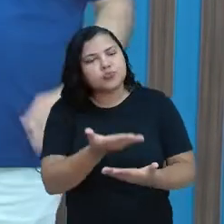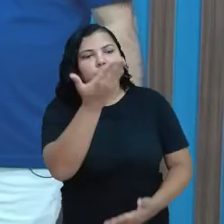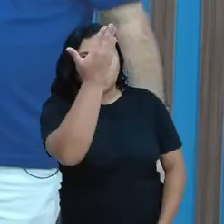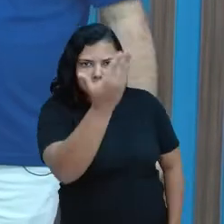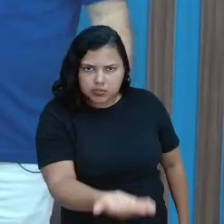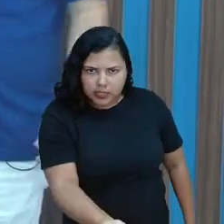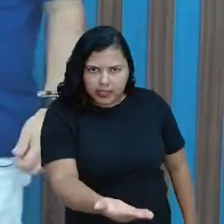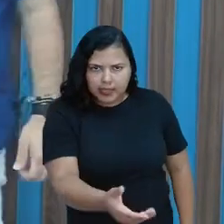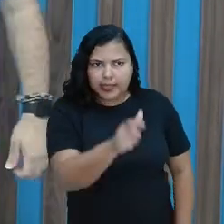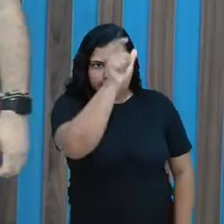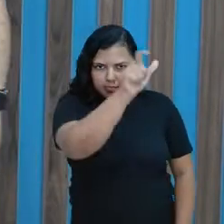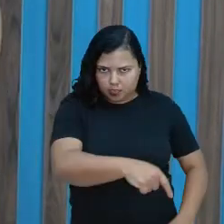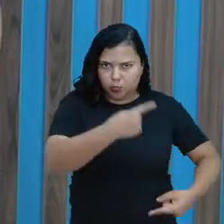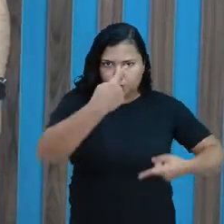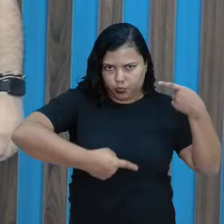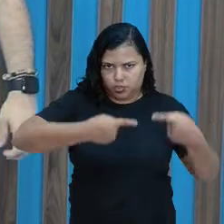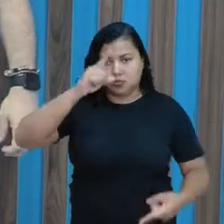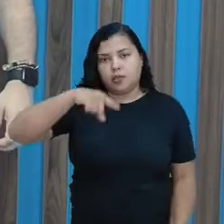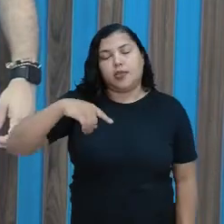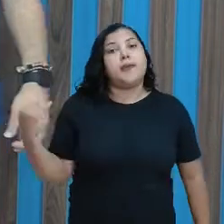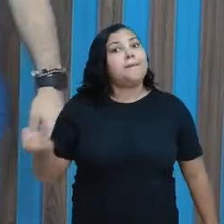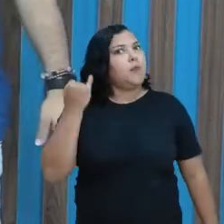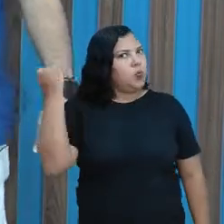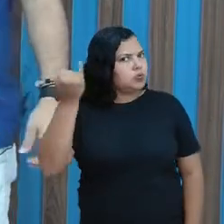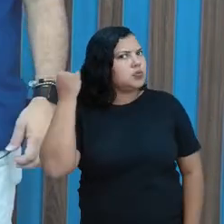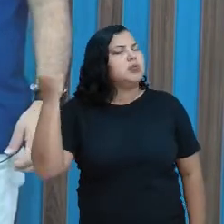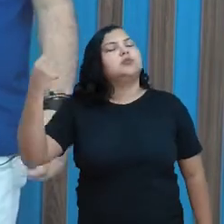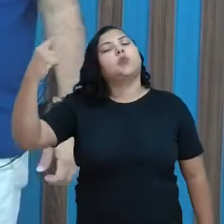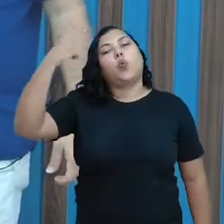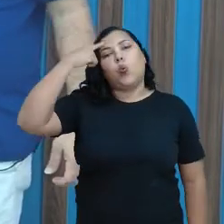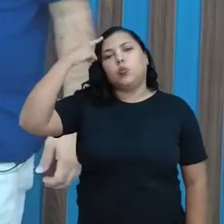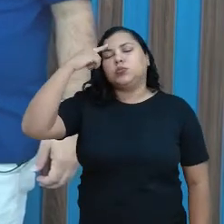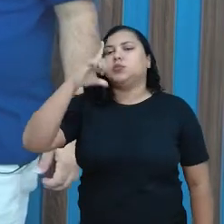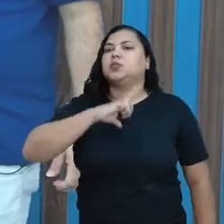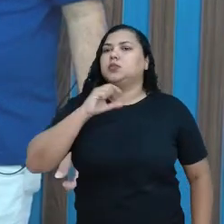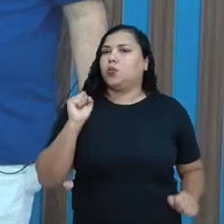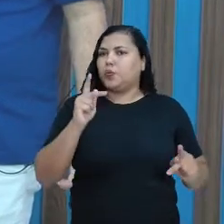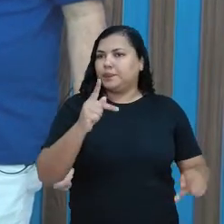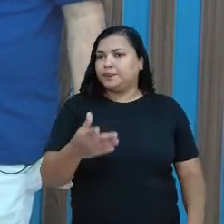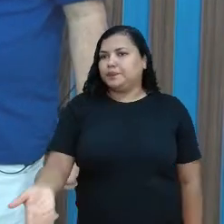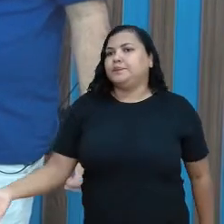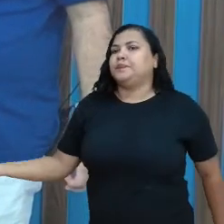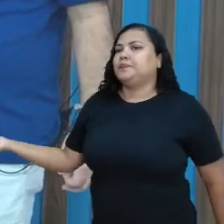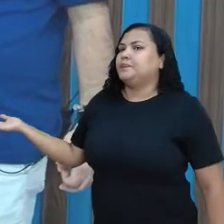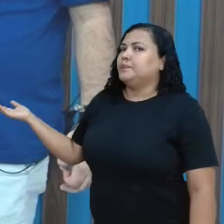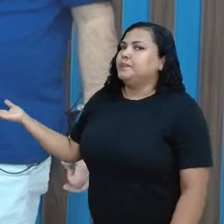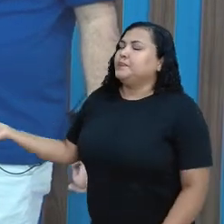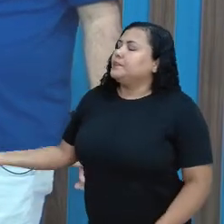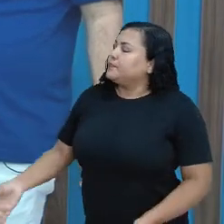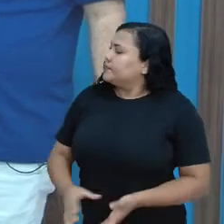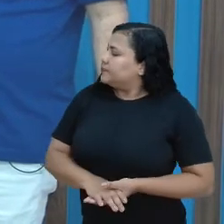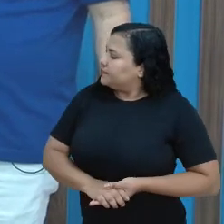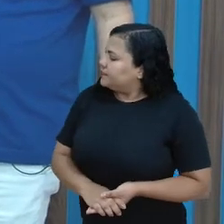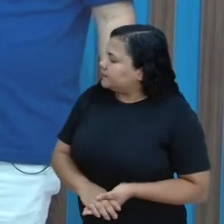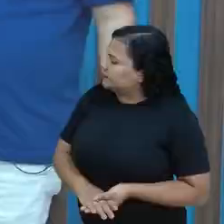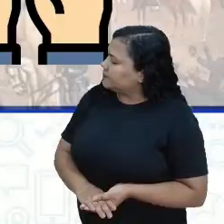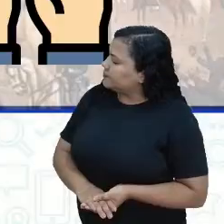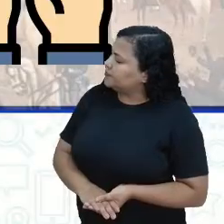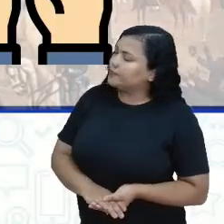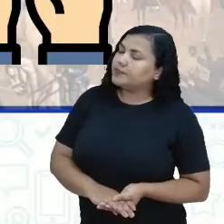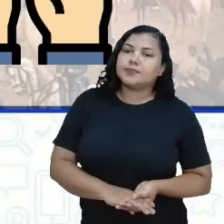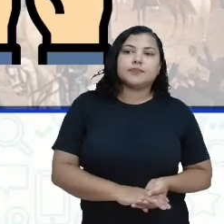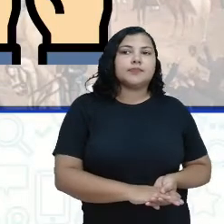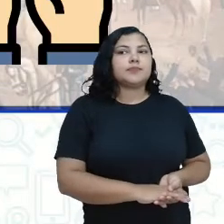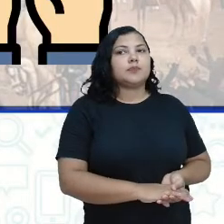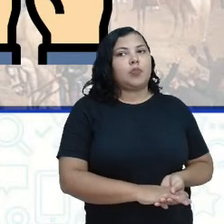importante ter consciência disso daí, ok? Aí vejam, a monarquia, né,